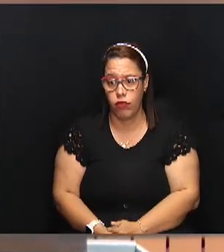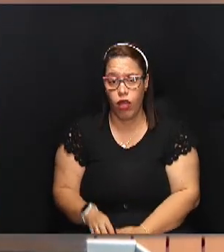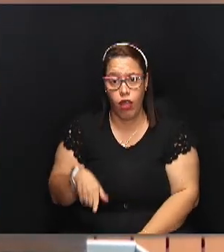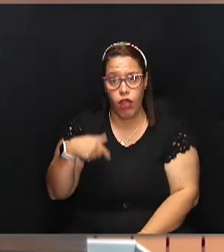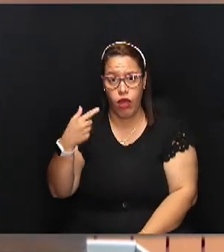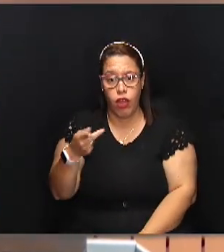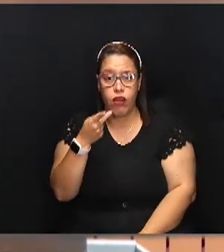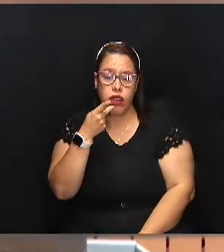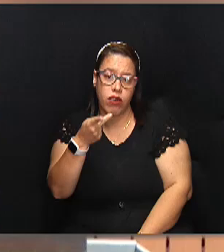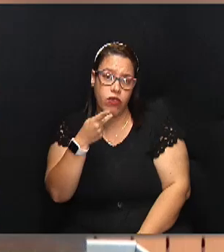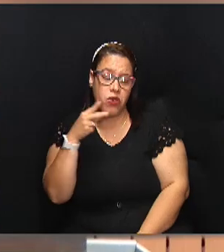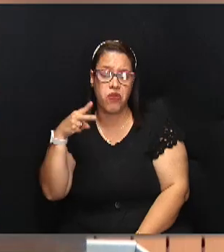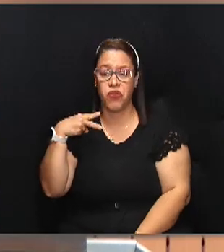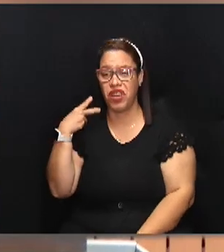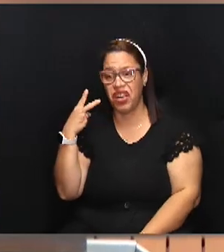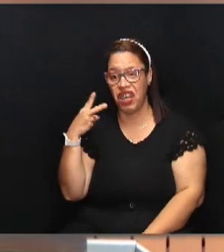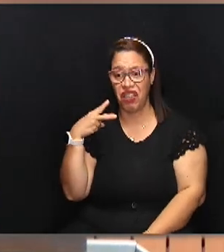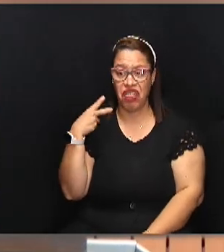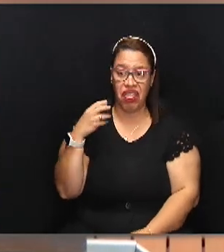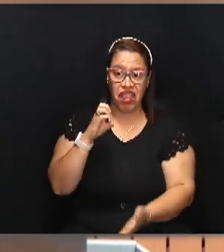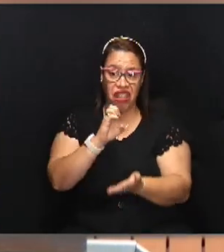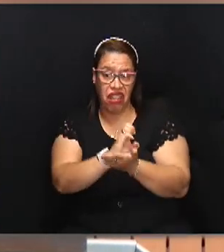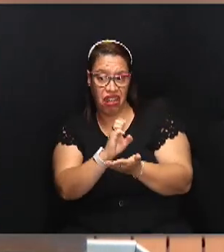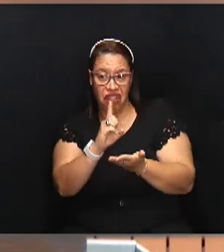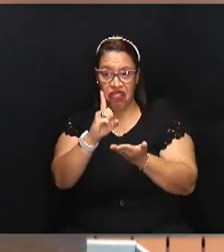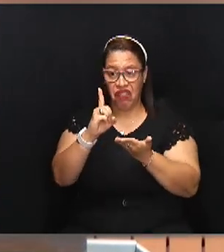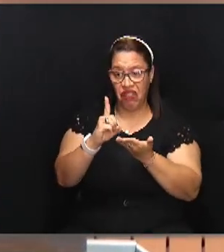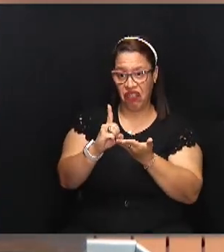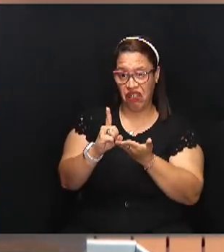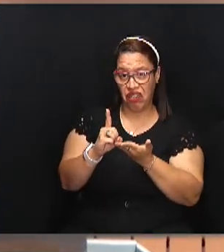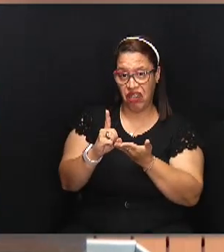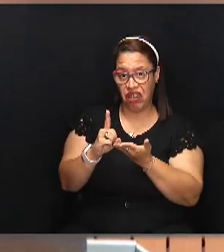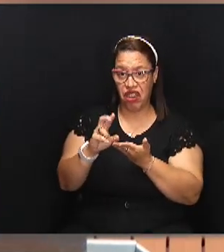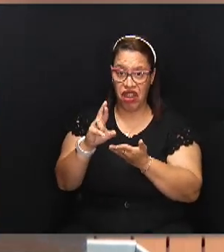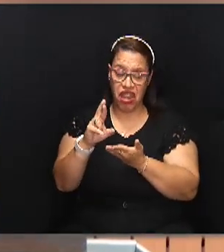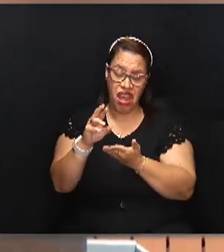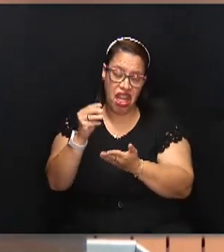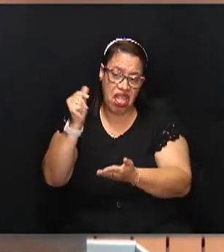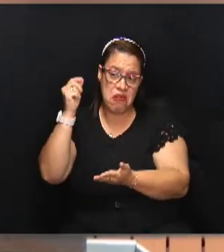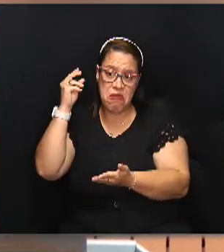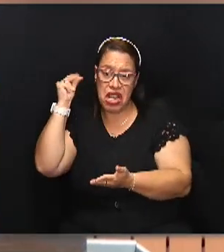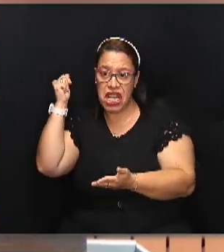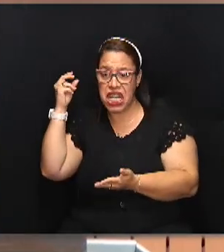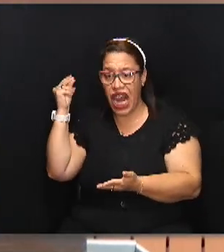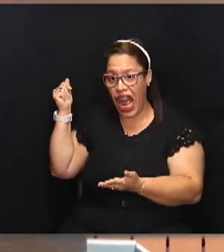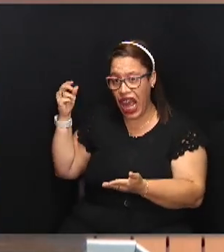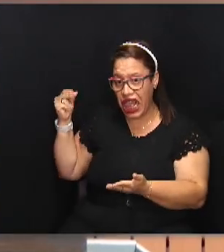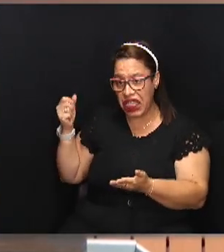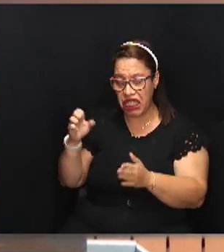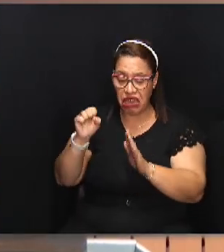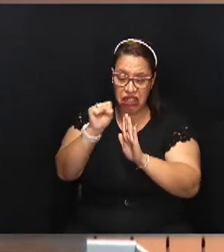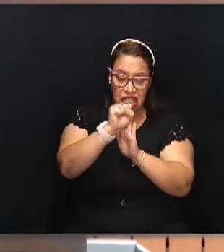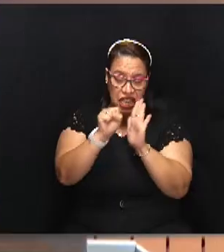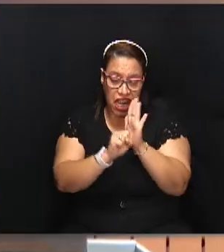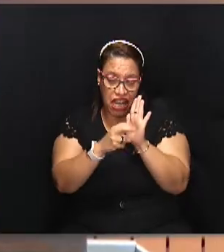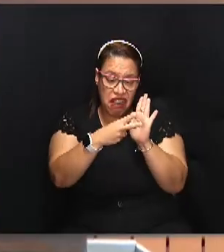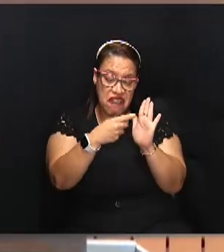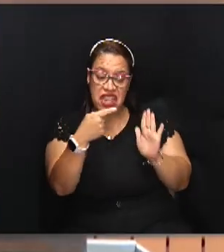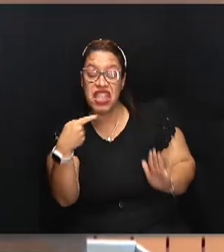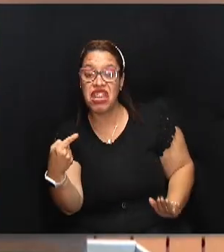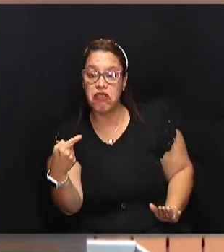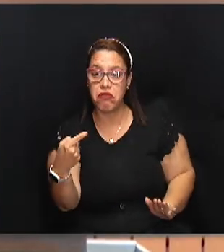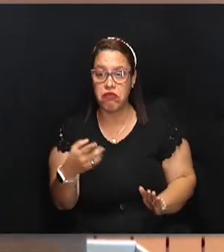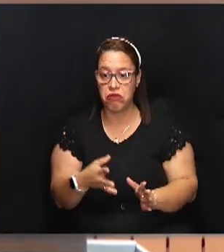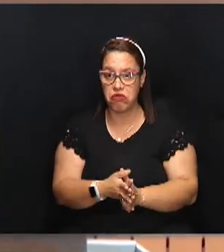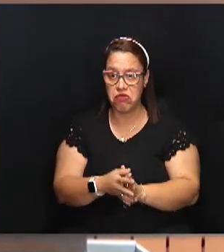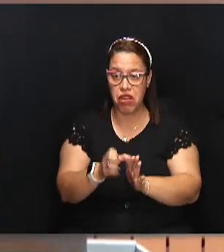vocês falam, mas o vereador Edson Ribeiro fala muito da raiz, fala muito do passado. Nós estamos no século XXI. Nós estamos no